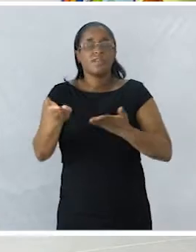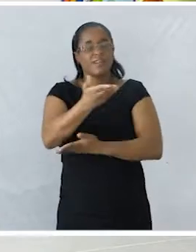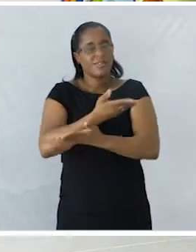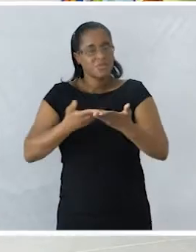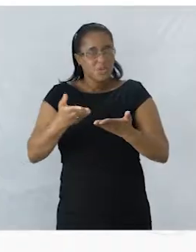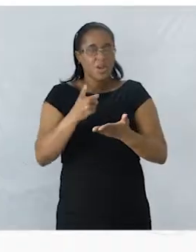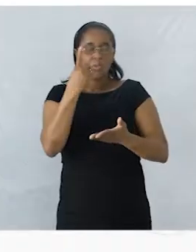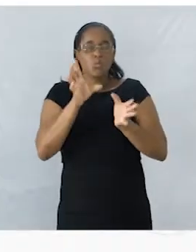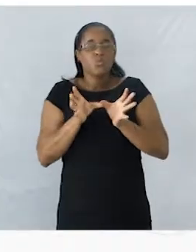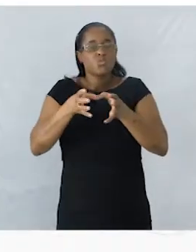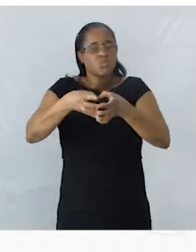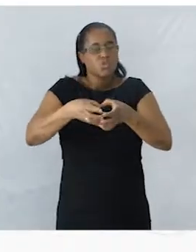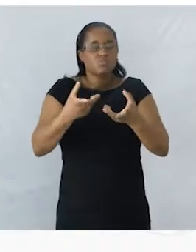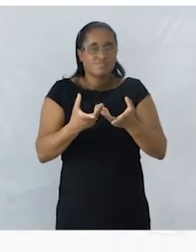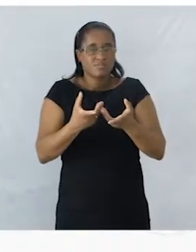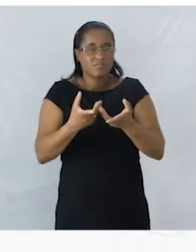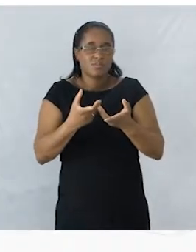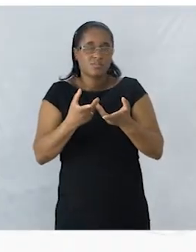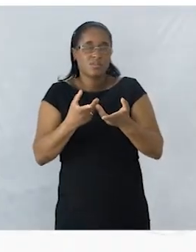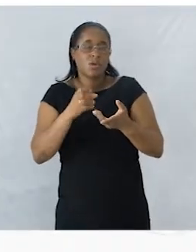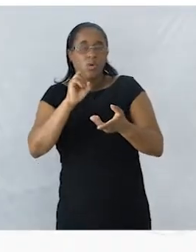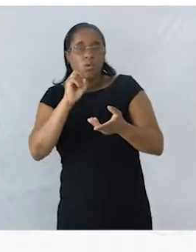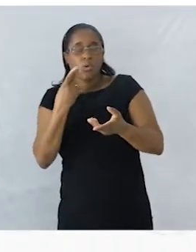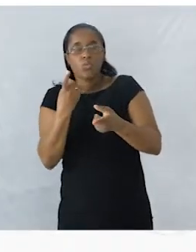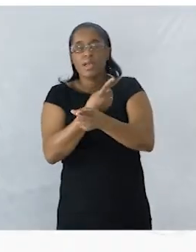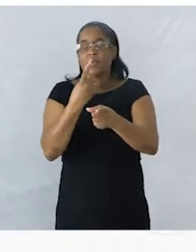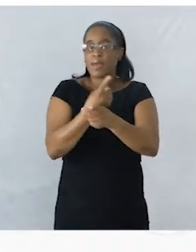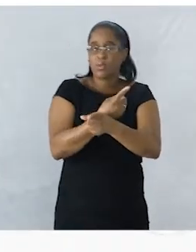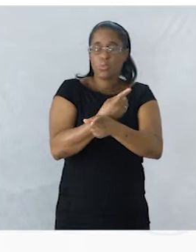relacionar um conjunto ou relacionar um elemento com um conjunto,